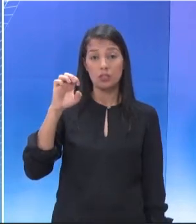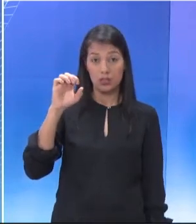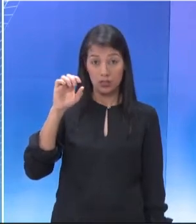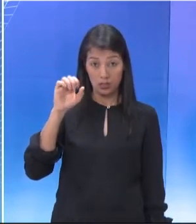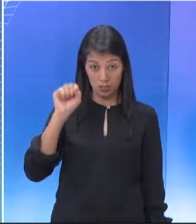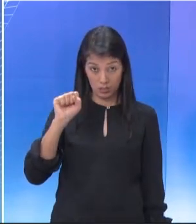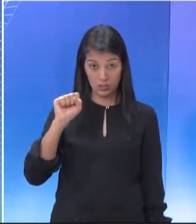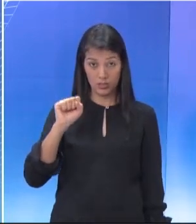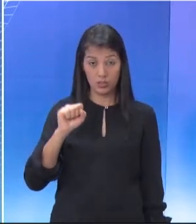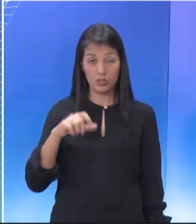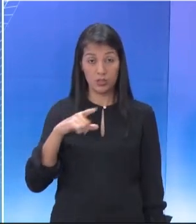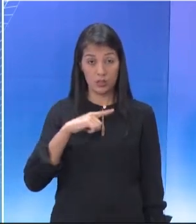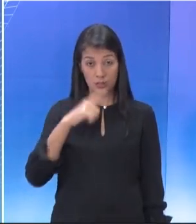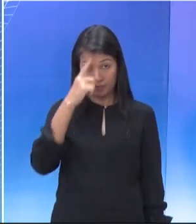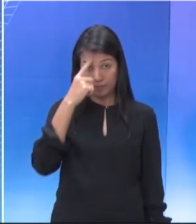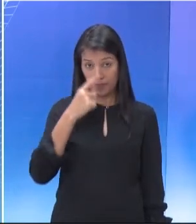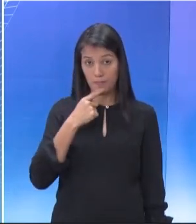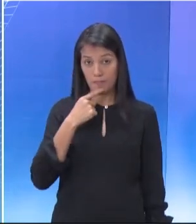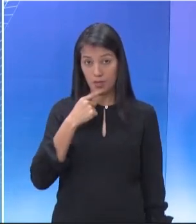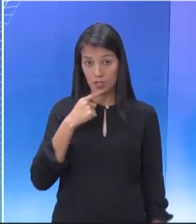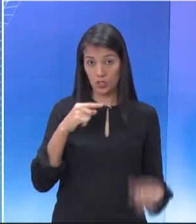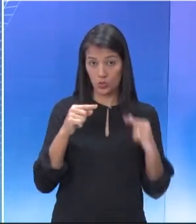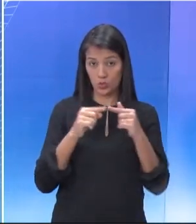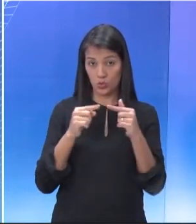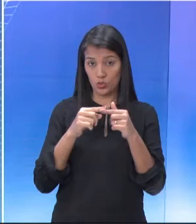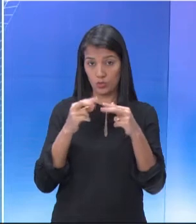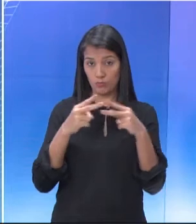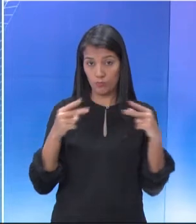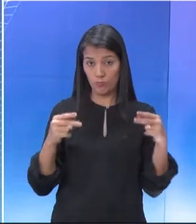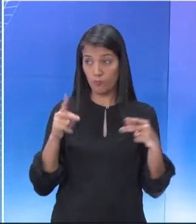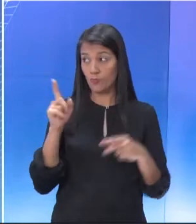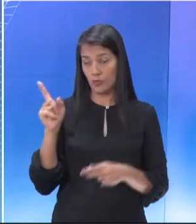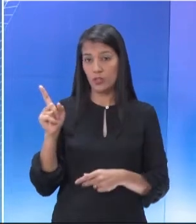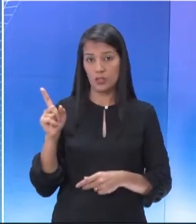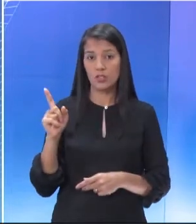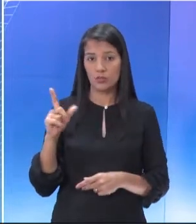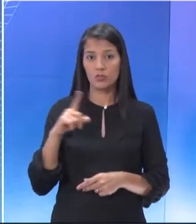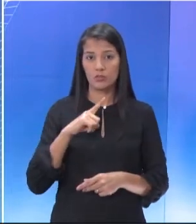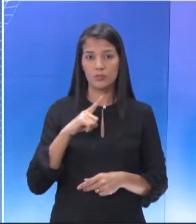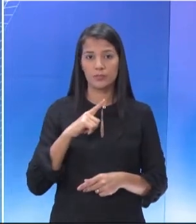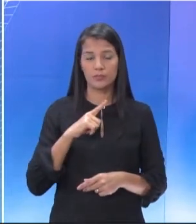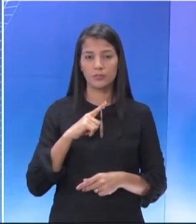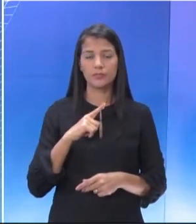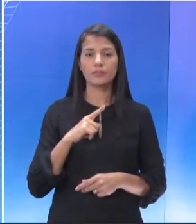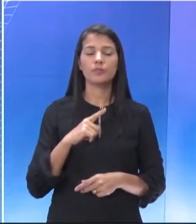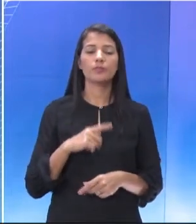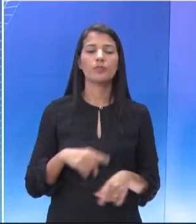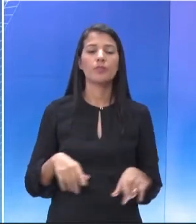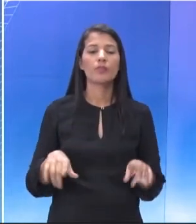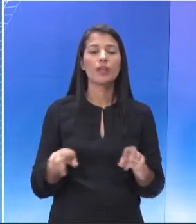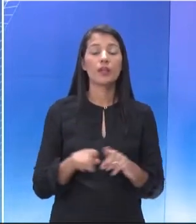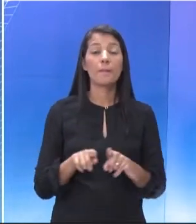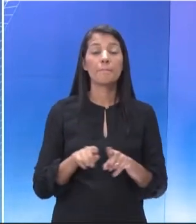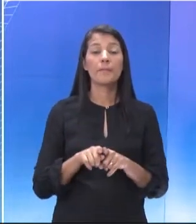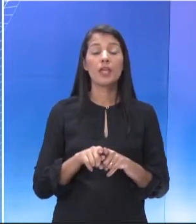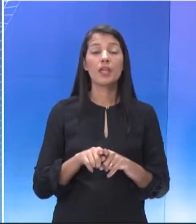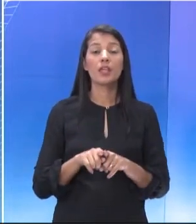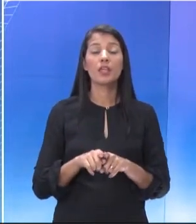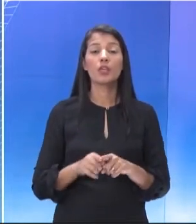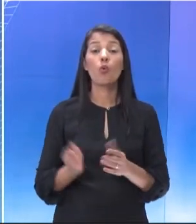anabolizantes, eles têm uma característica sintética e eles só devem ser consumidos sob